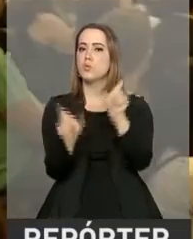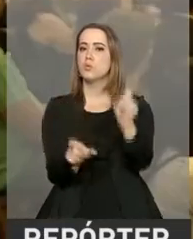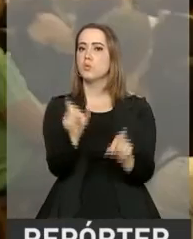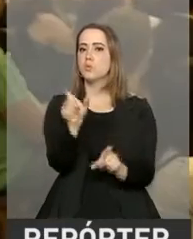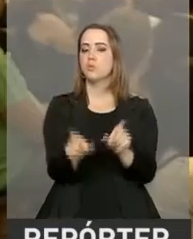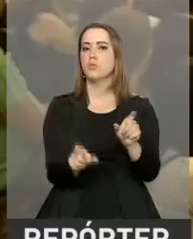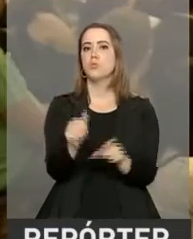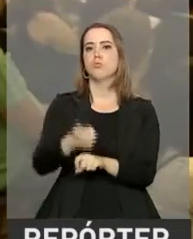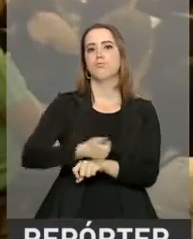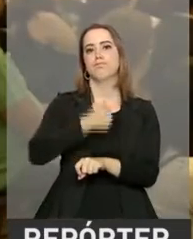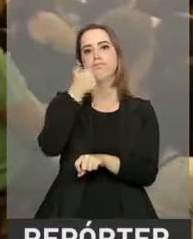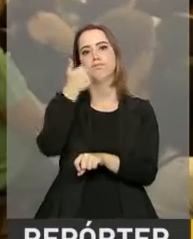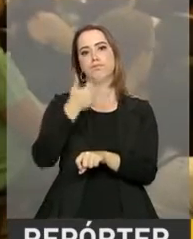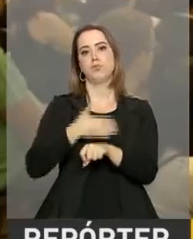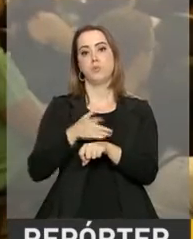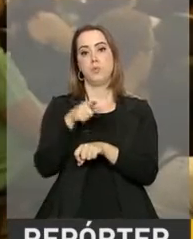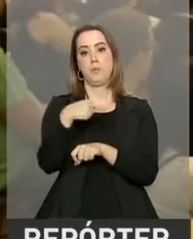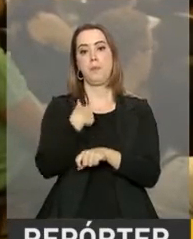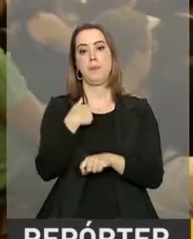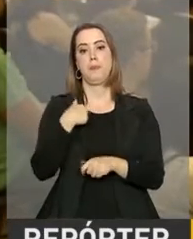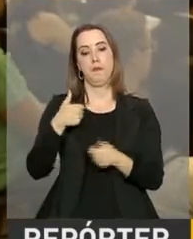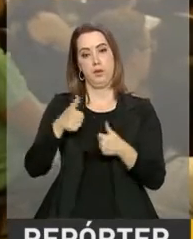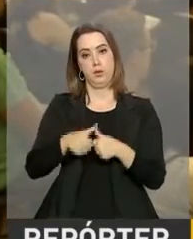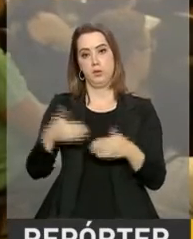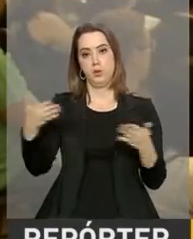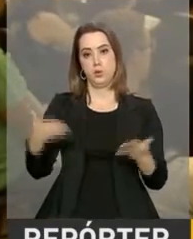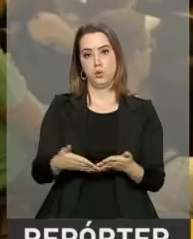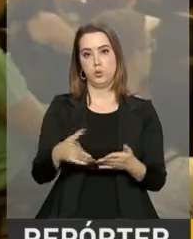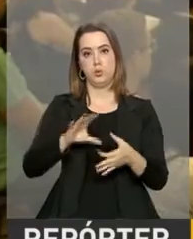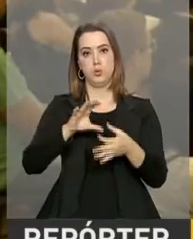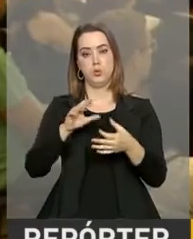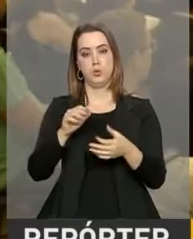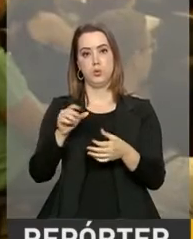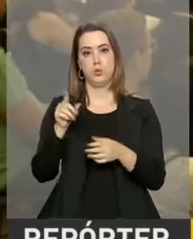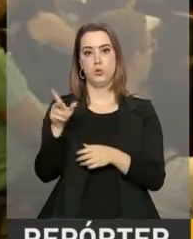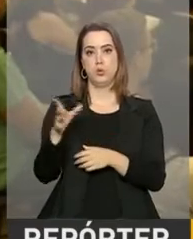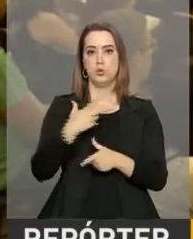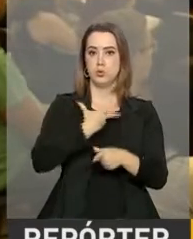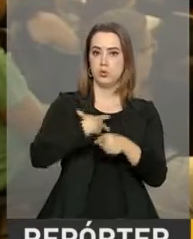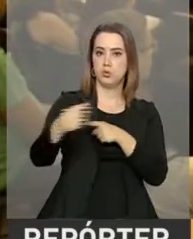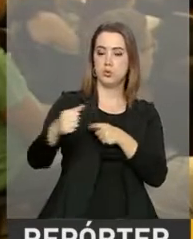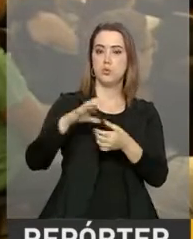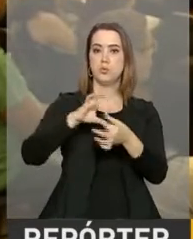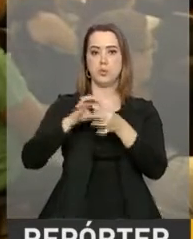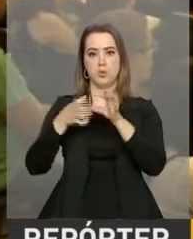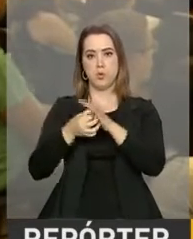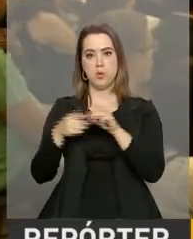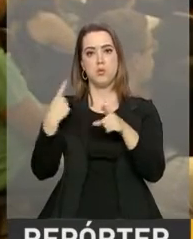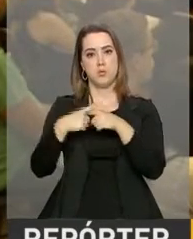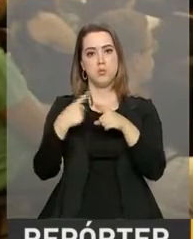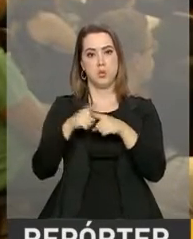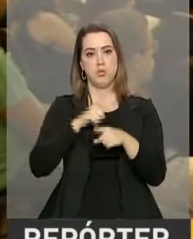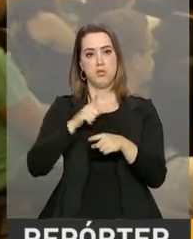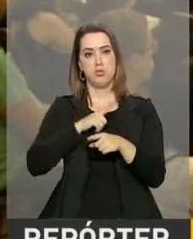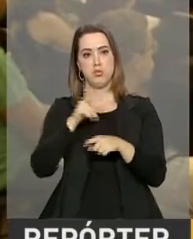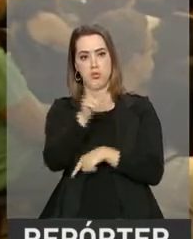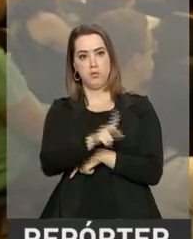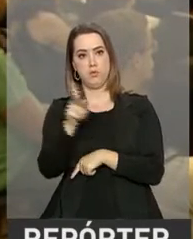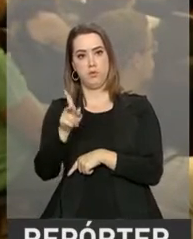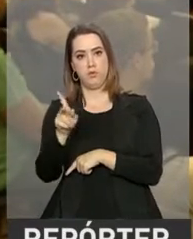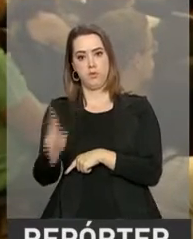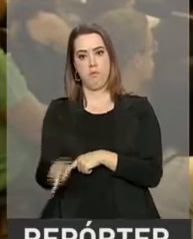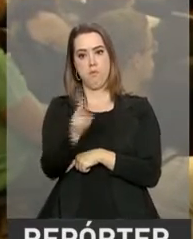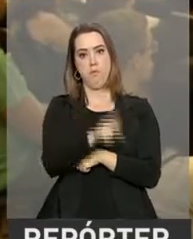país. Estou aqui hoje como um campeão olímpico graças a um professor de educação física que investiu em mim. Então, o que eu posso